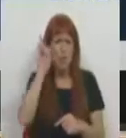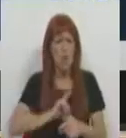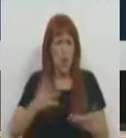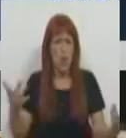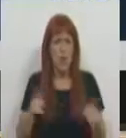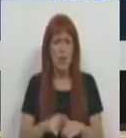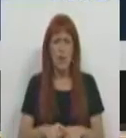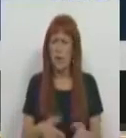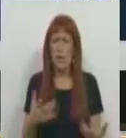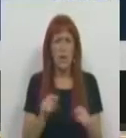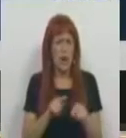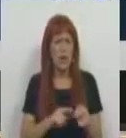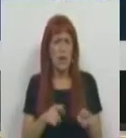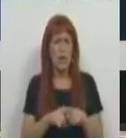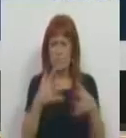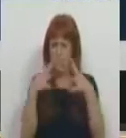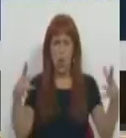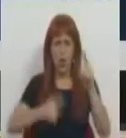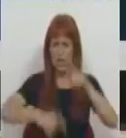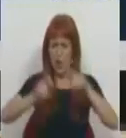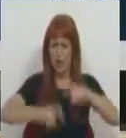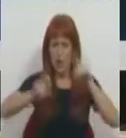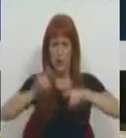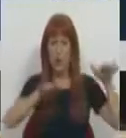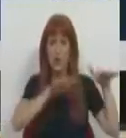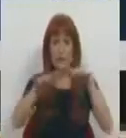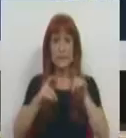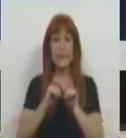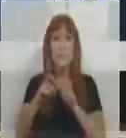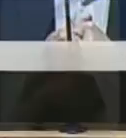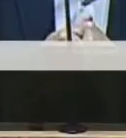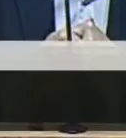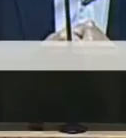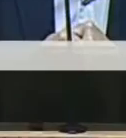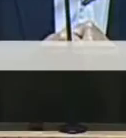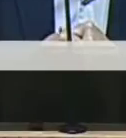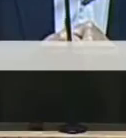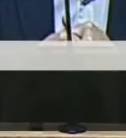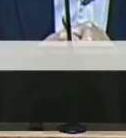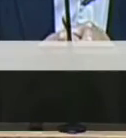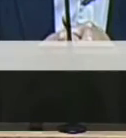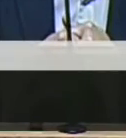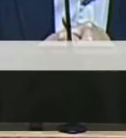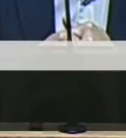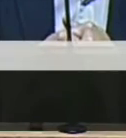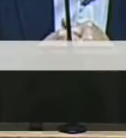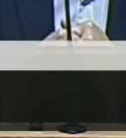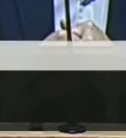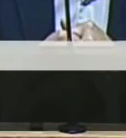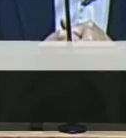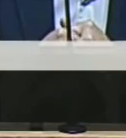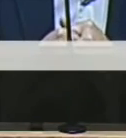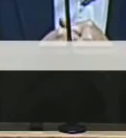de cada cidadão que compõe esta multidão em fuga. A posição de Portugal neste Conselho Europeu não pode ser a